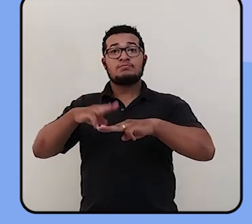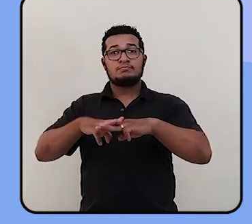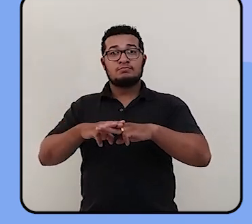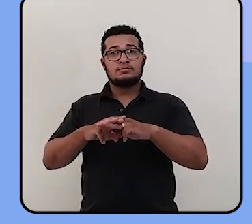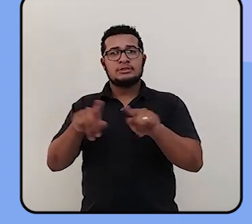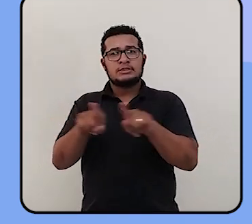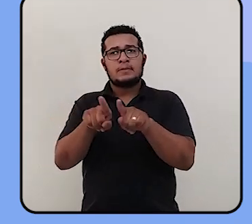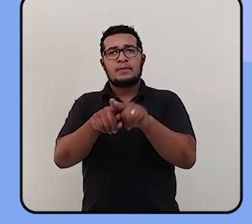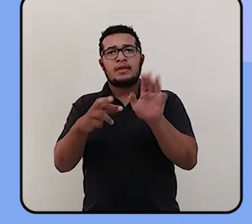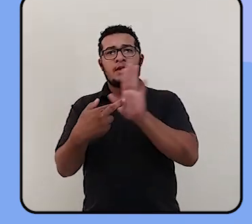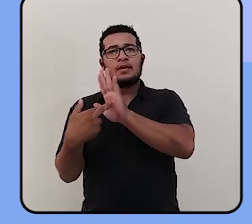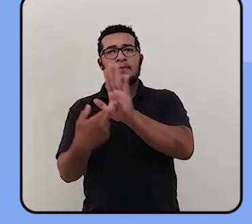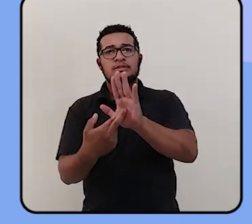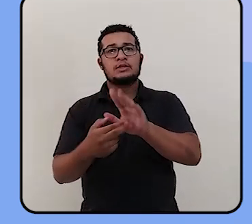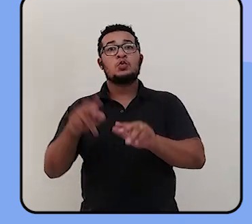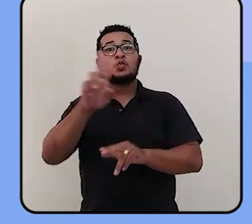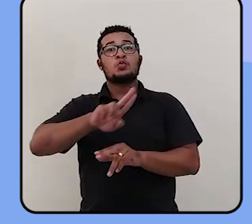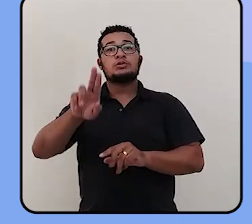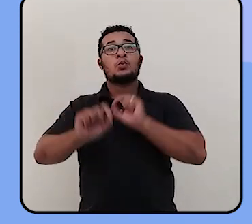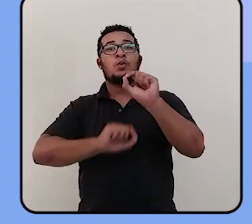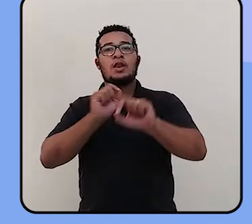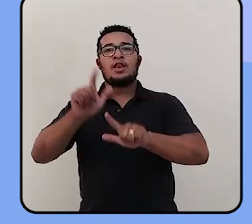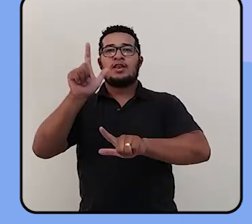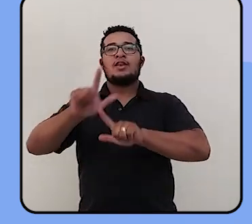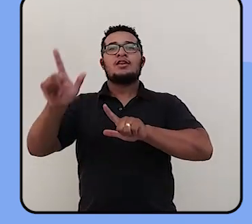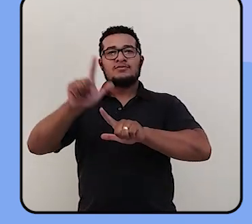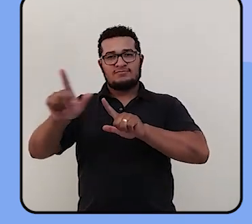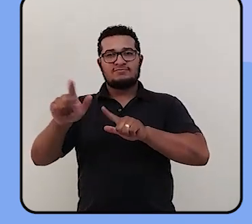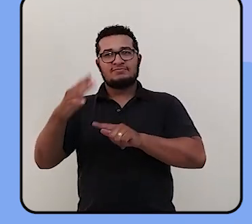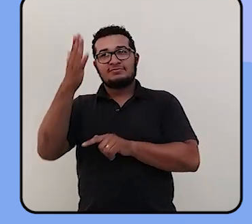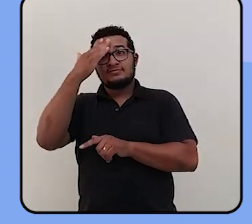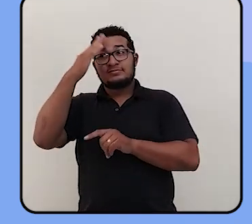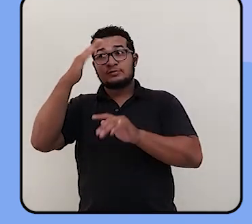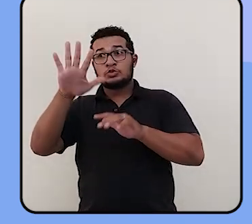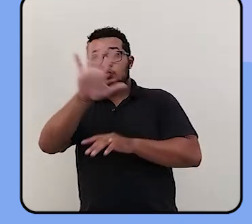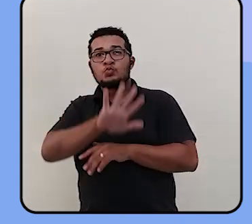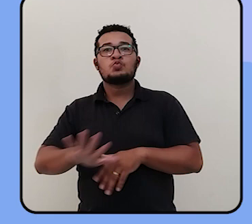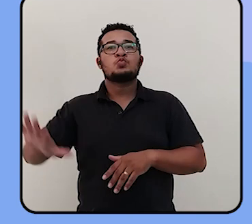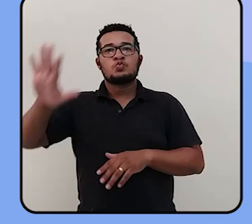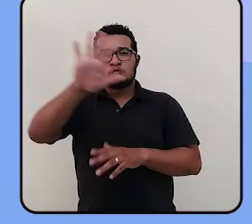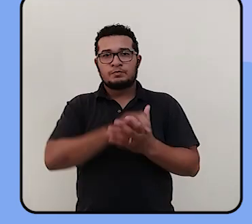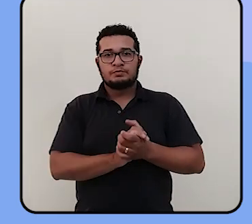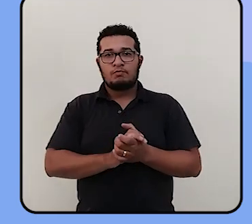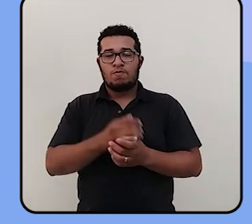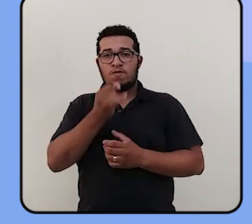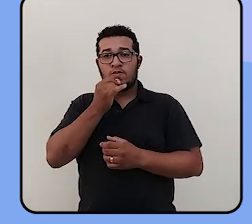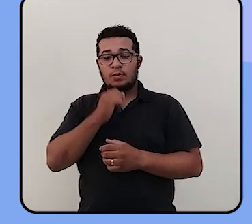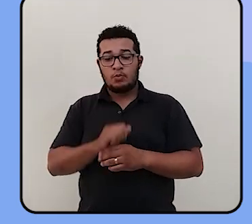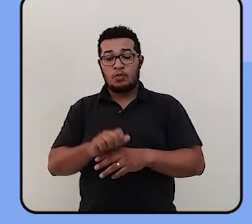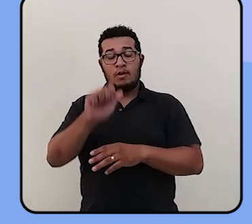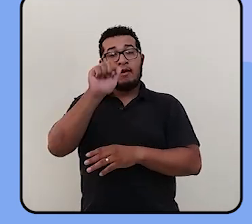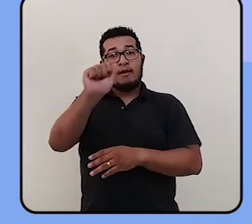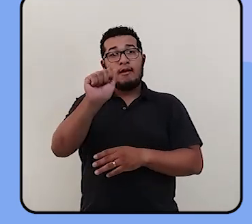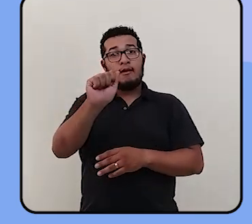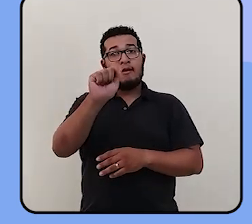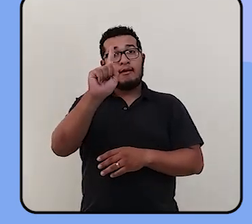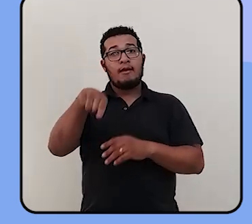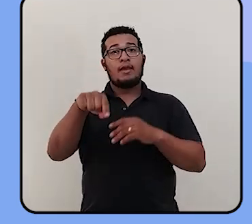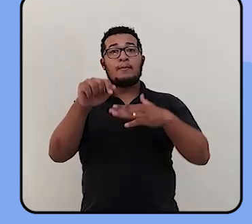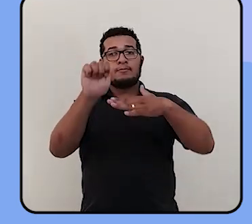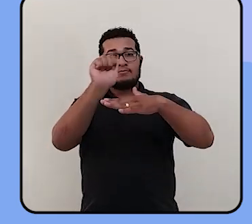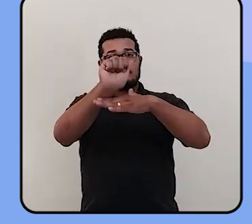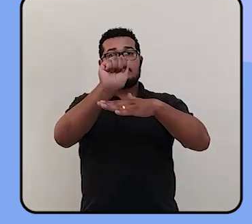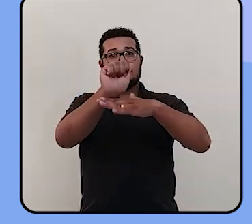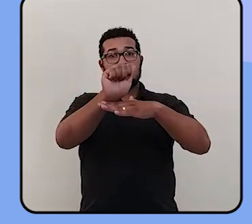colocar representando com letras. Por quê? Porque aí nós vamos generalizar. Então, A é antecedente, B